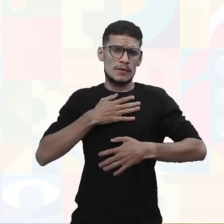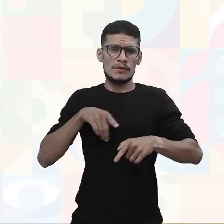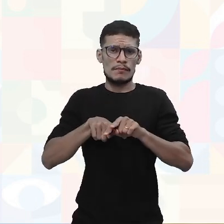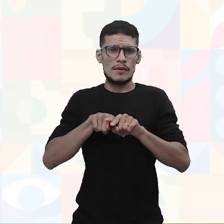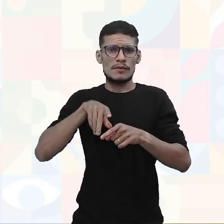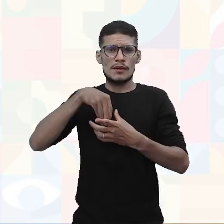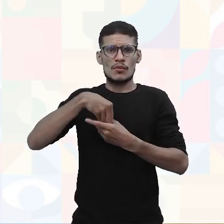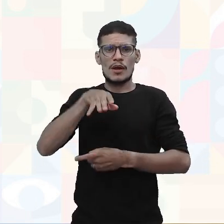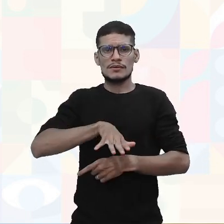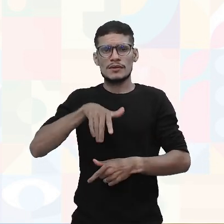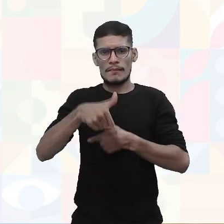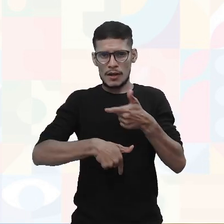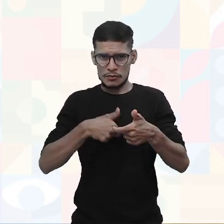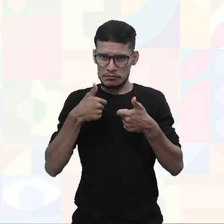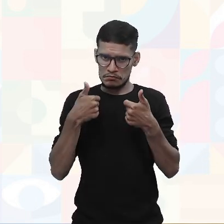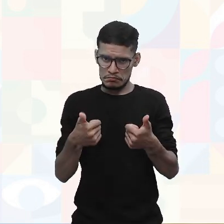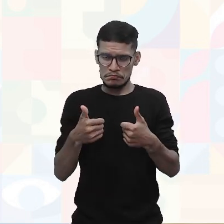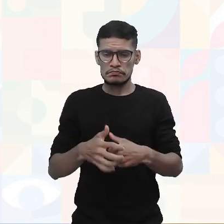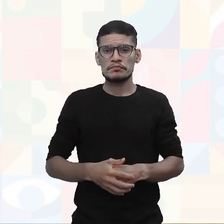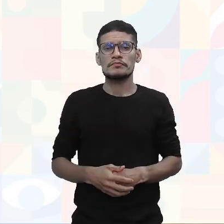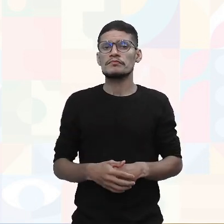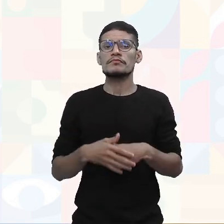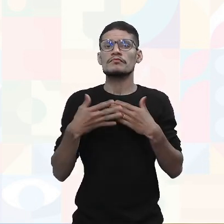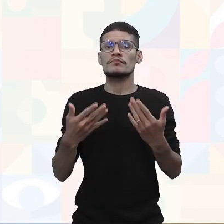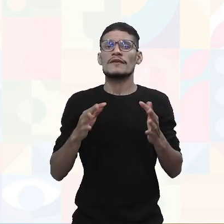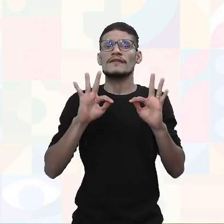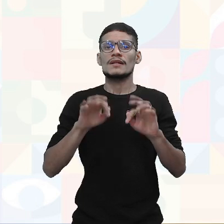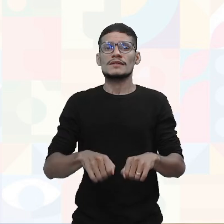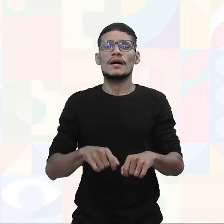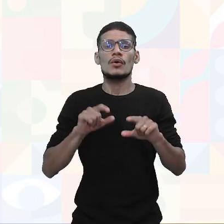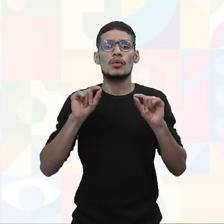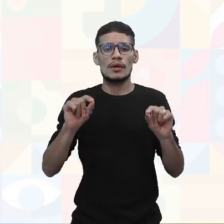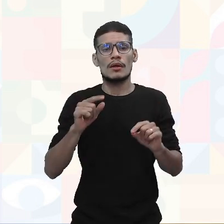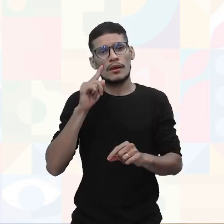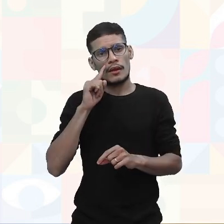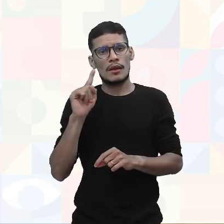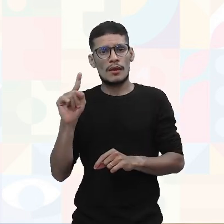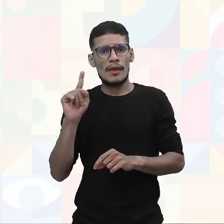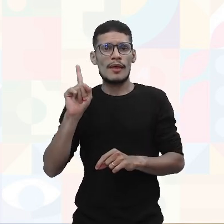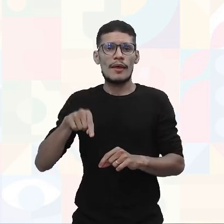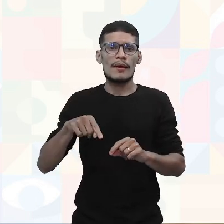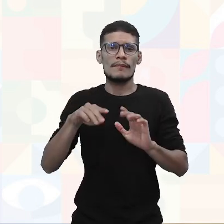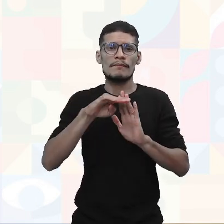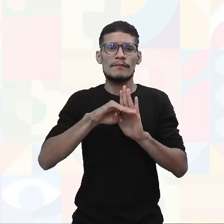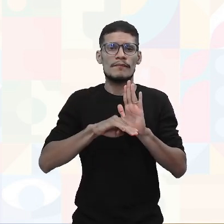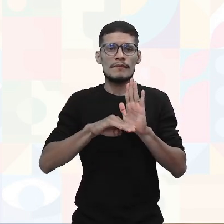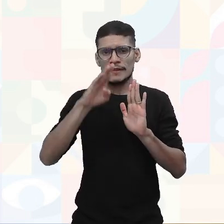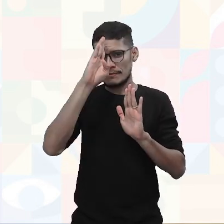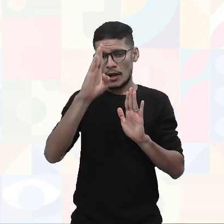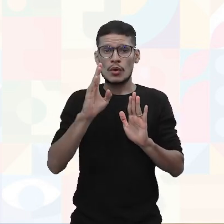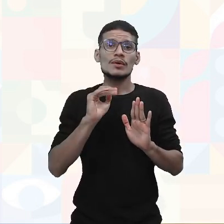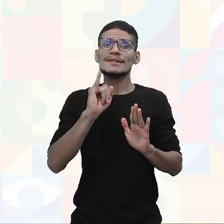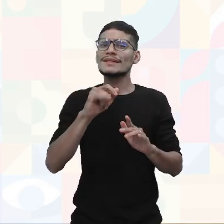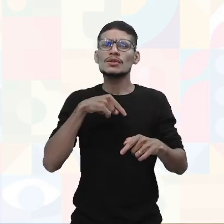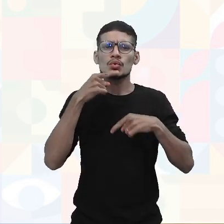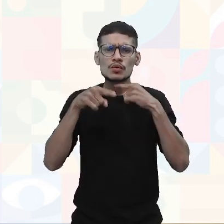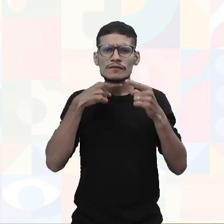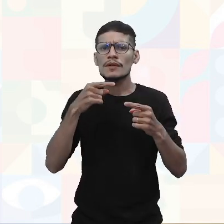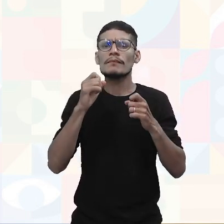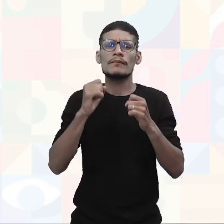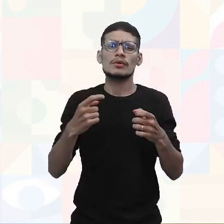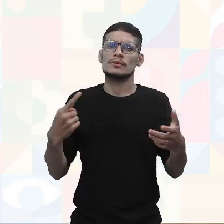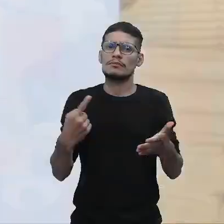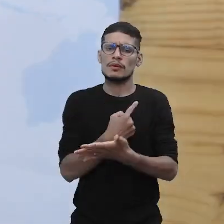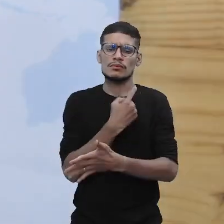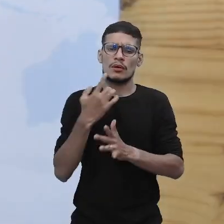perigo. Tá certo? Só para a gente finalizar, seriam esses os pontos principais que a gente está vendo, e qualquer dúvida que vocês tenham, pode estar